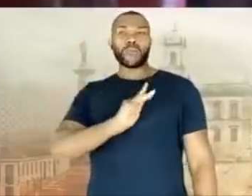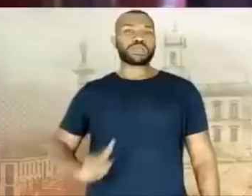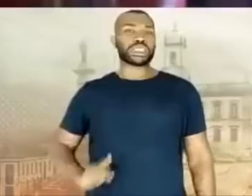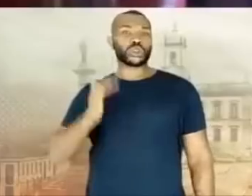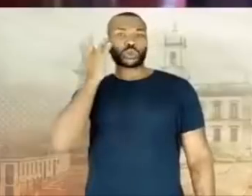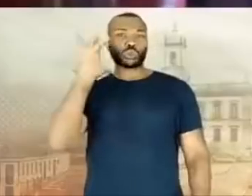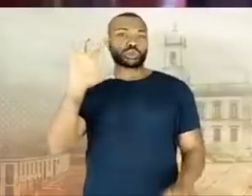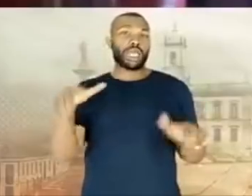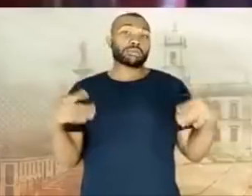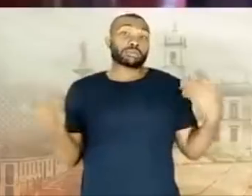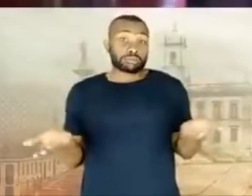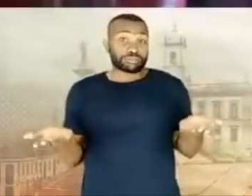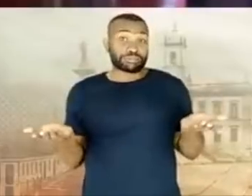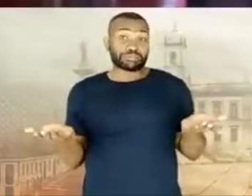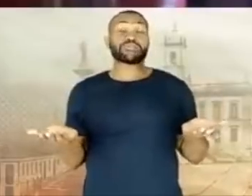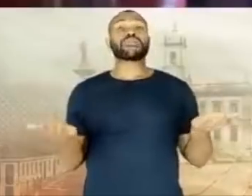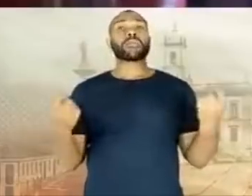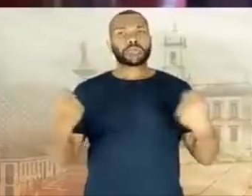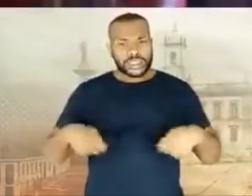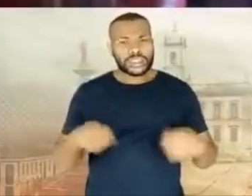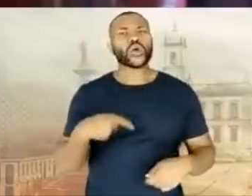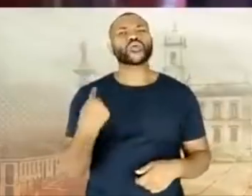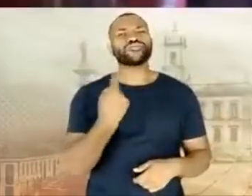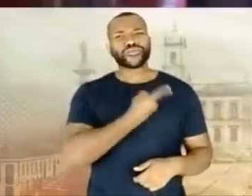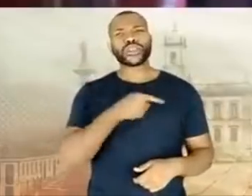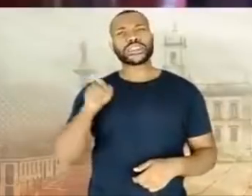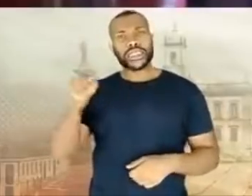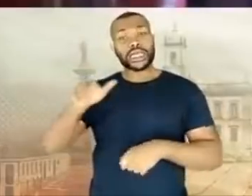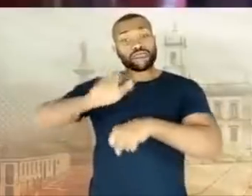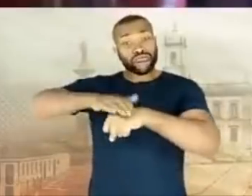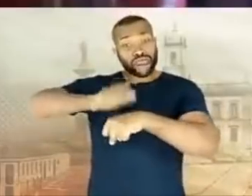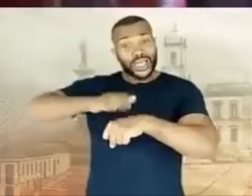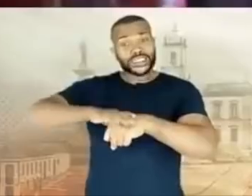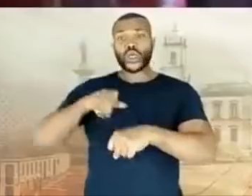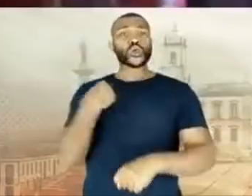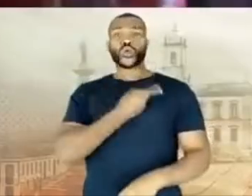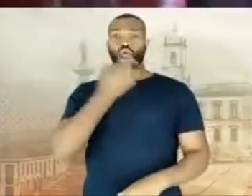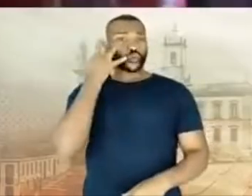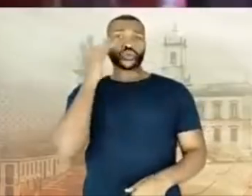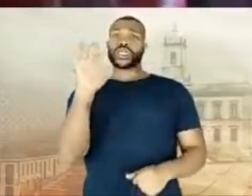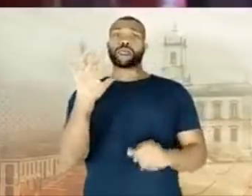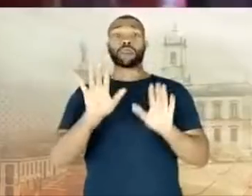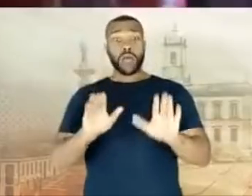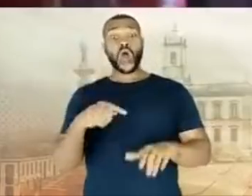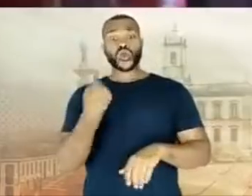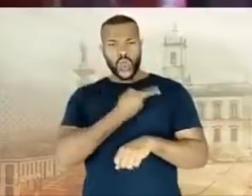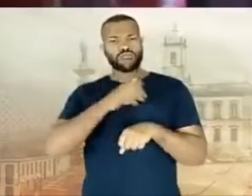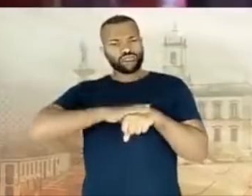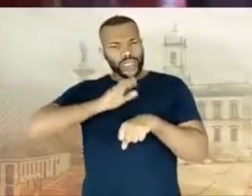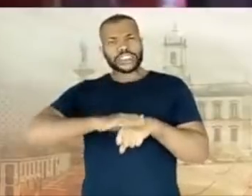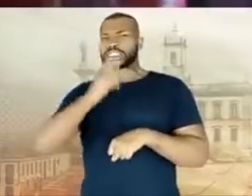que nós precisamos ter em conta. O que ele vai fazer, a gente não sabe. Mas o que nós vamos fazer, Gleice, nós temos que